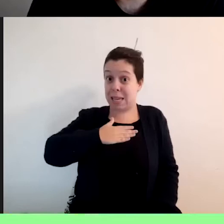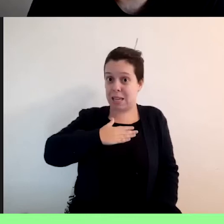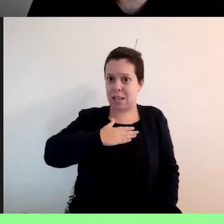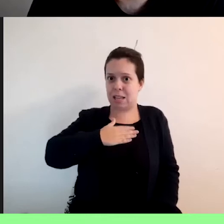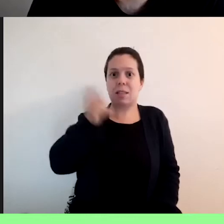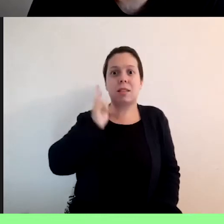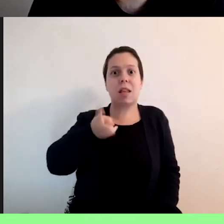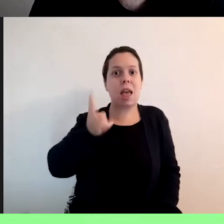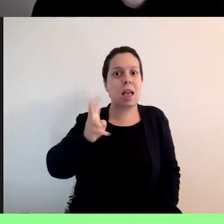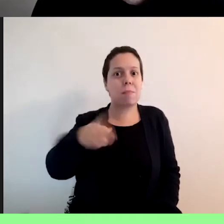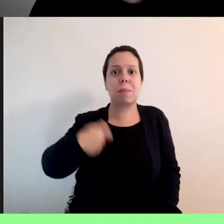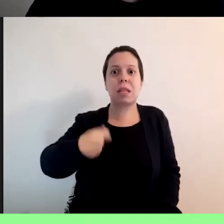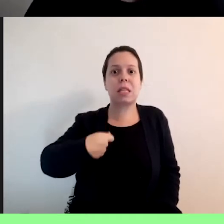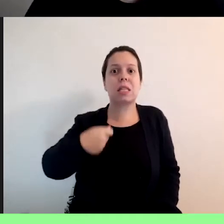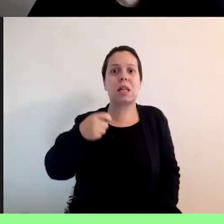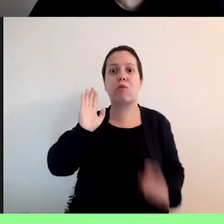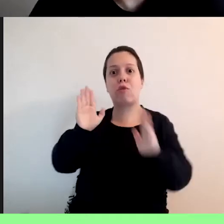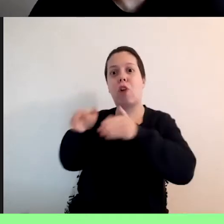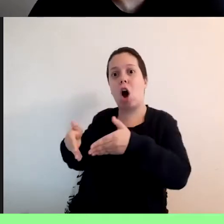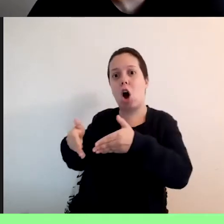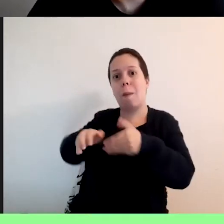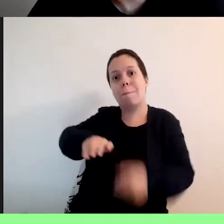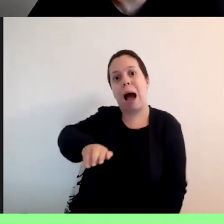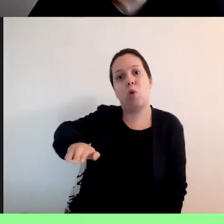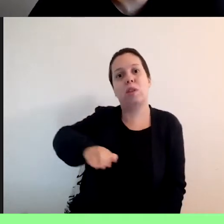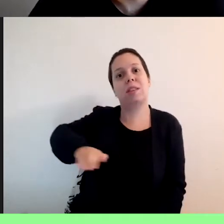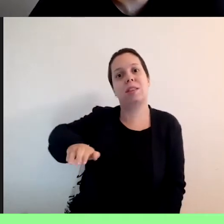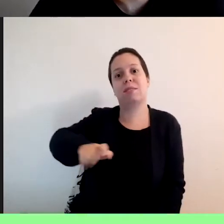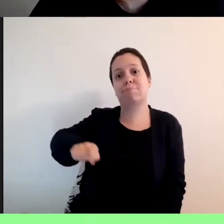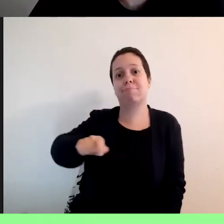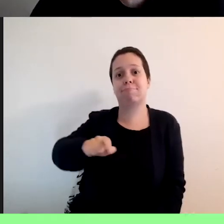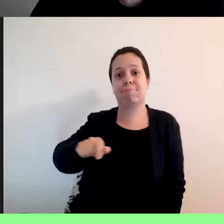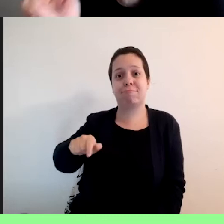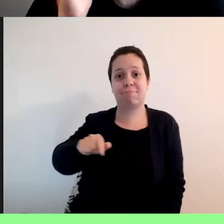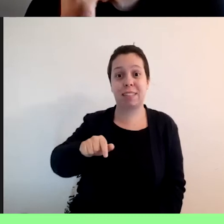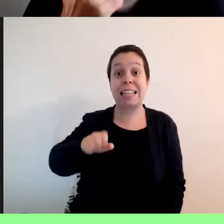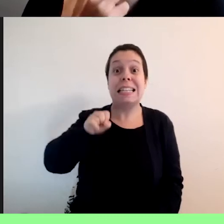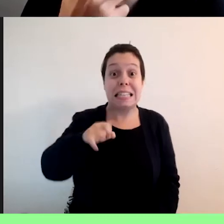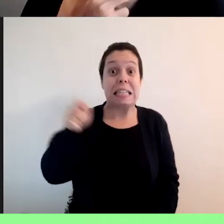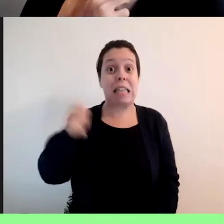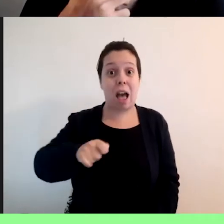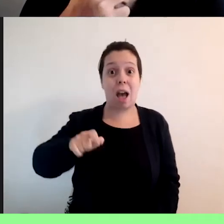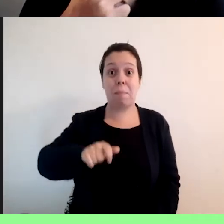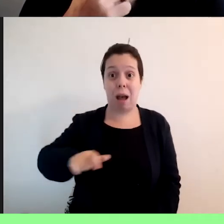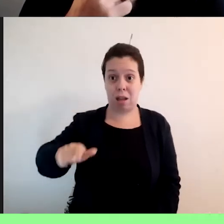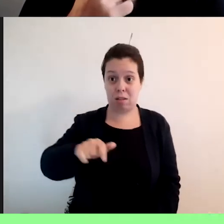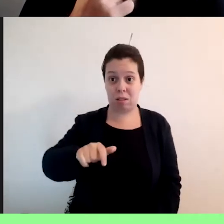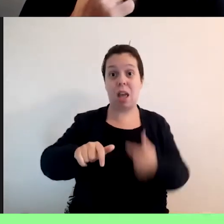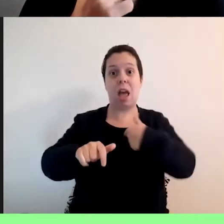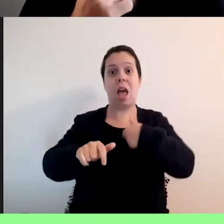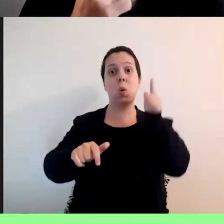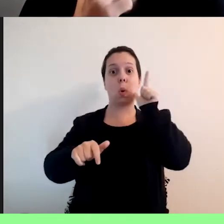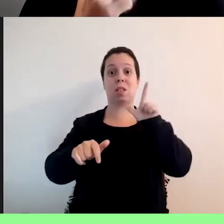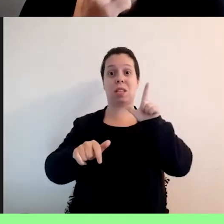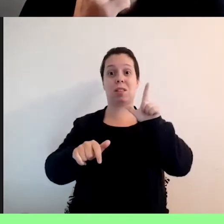teclado, pro mouse. Imagina que tudo que você faz com o mouse é o que eu posso fazer. O que você não faz